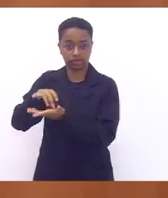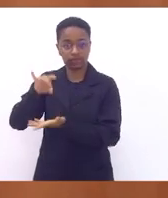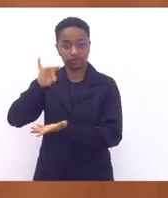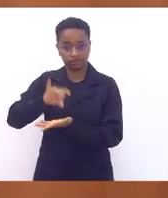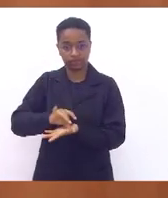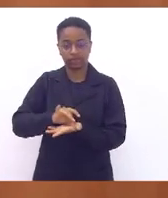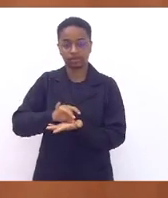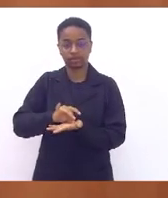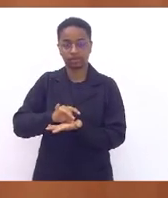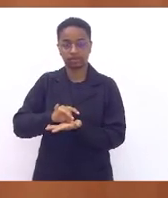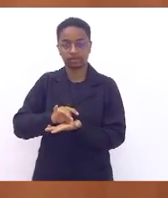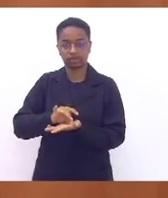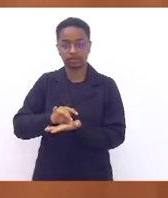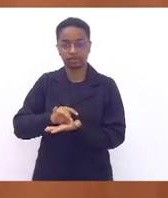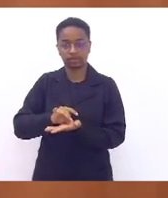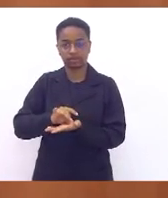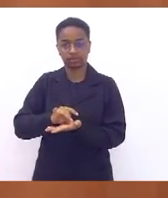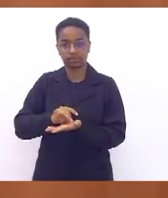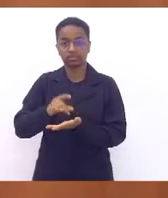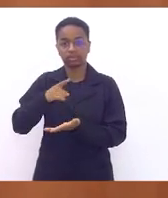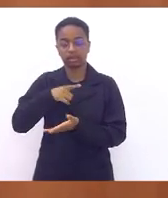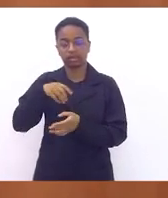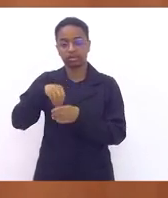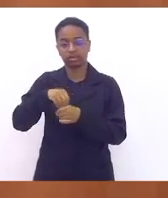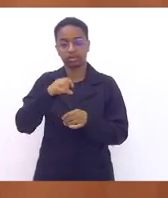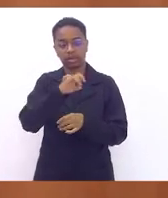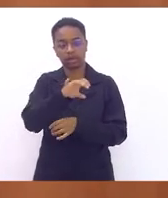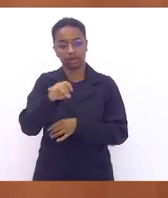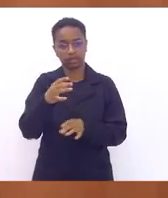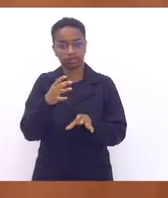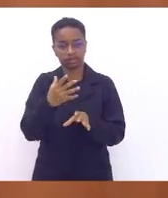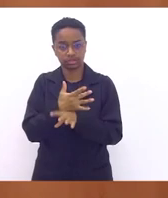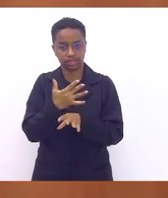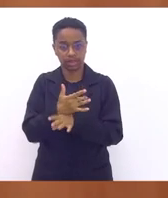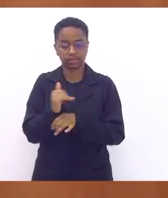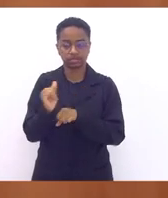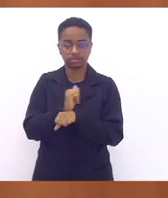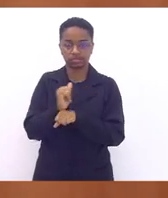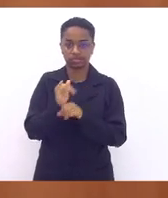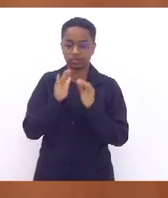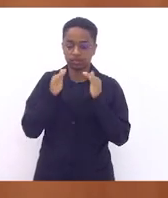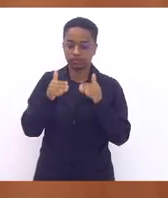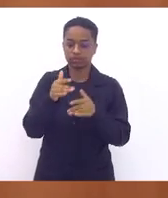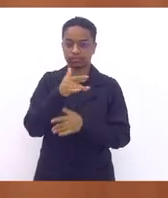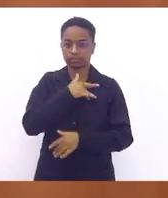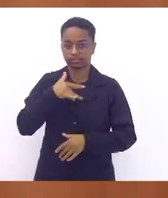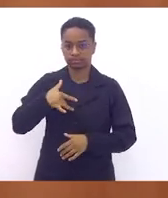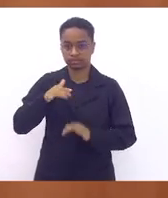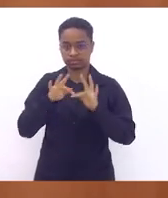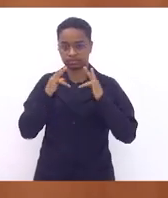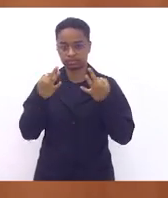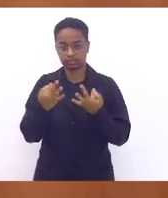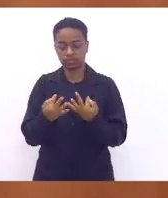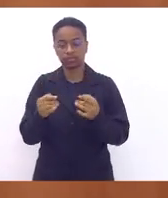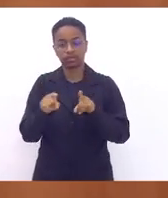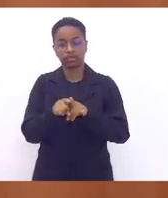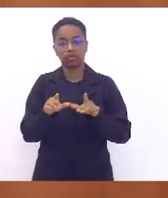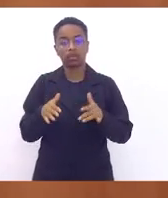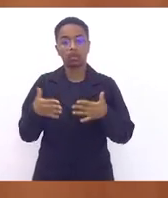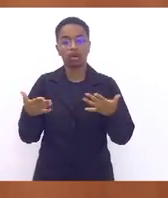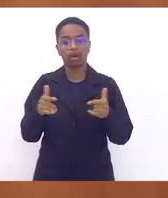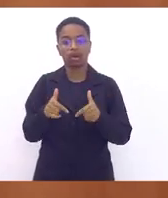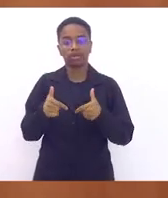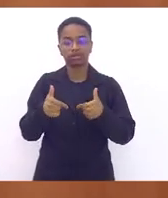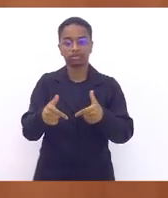efetivamente que existe no município de estratégia de saúde da família, quais ações de tuberculose já